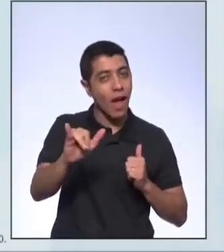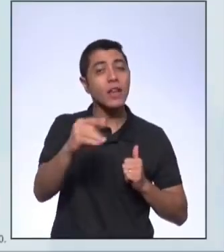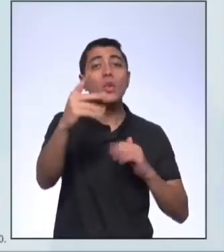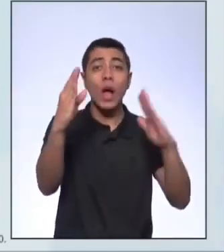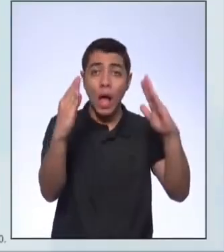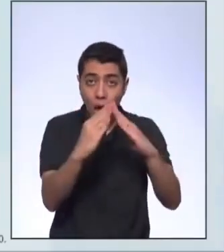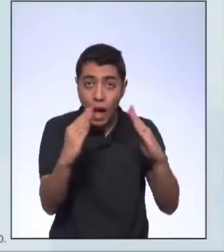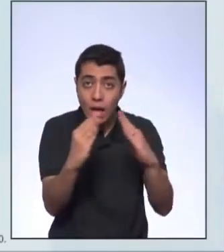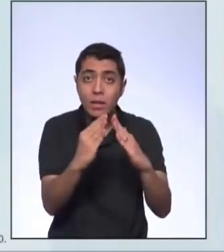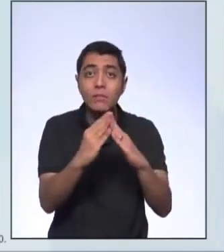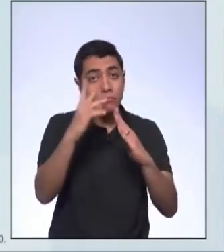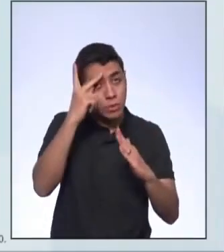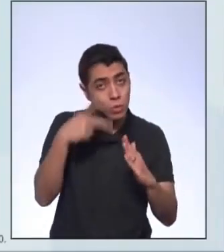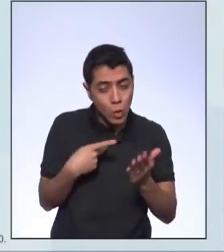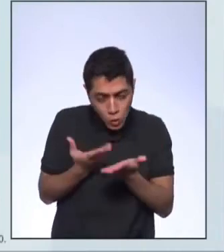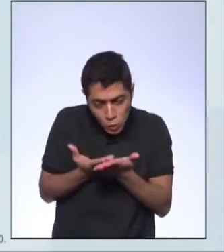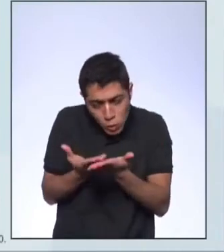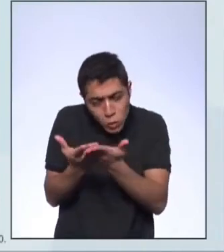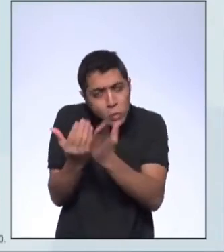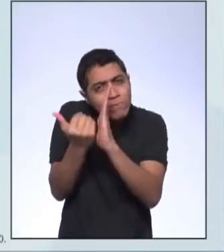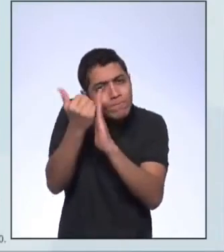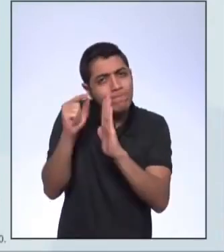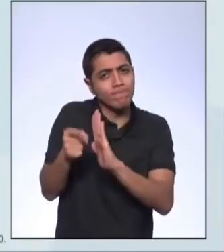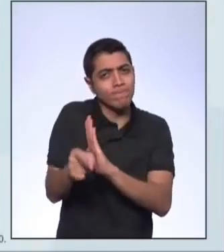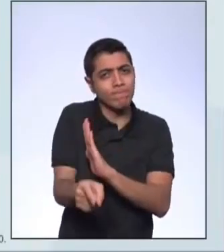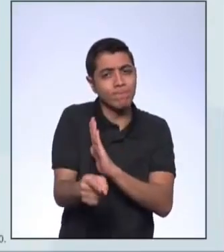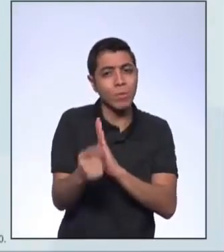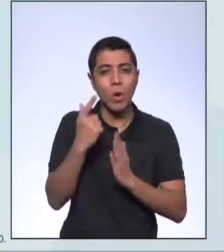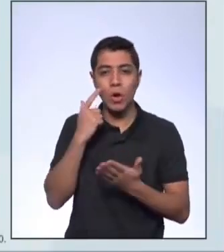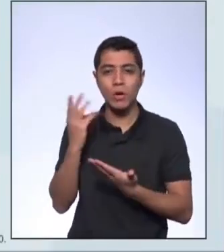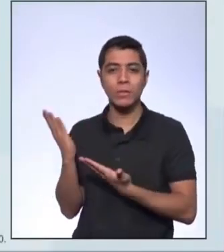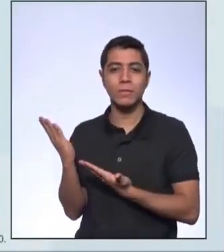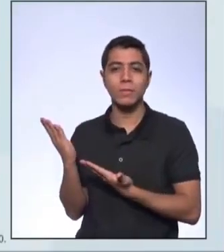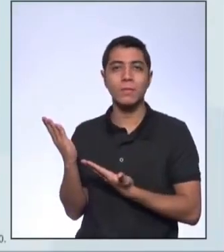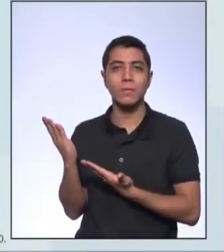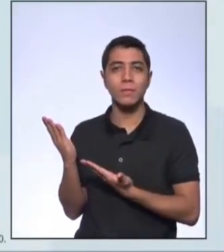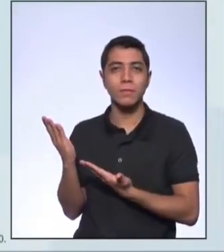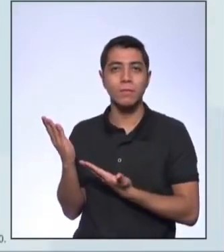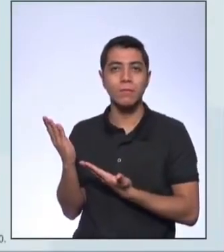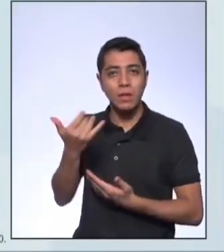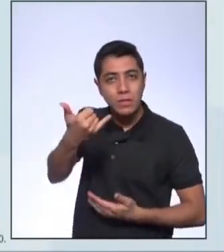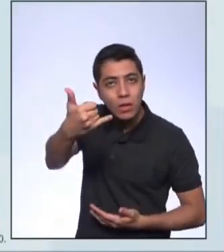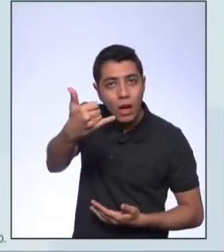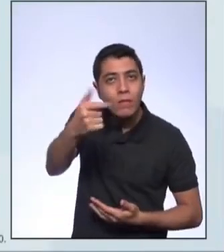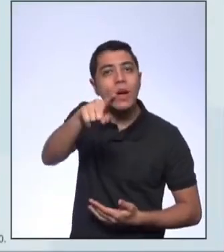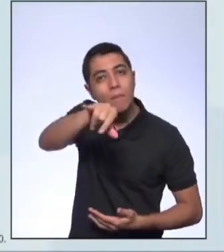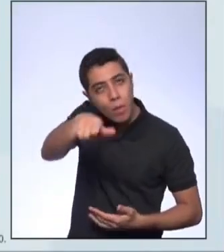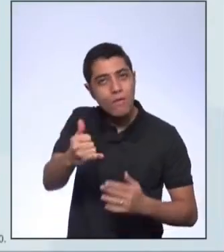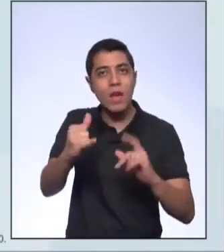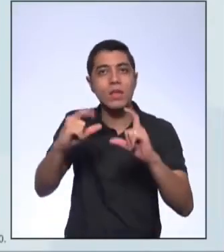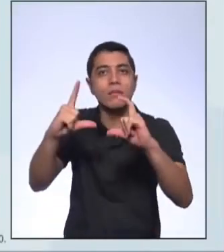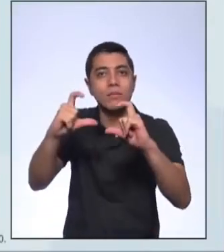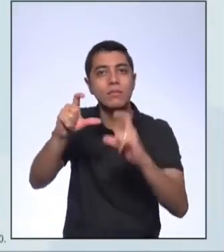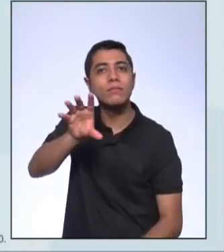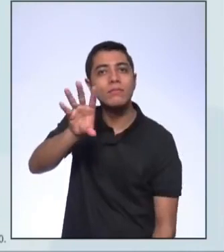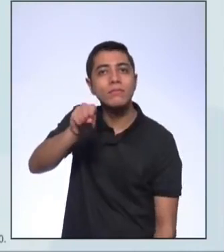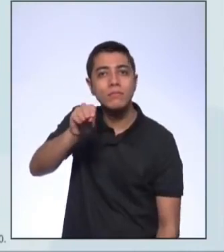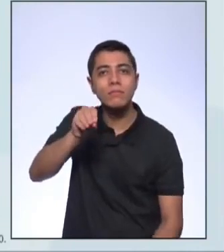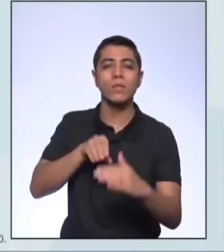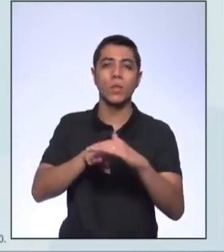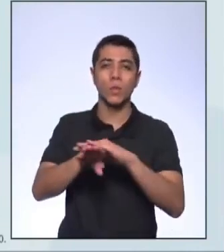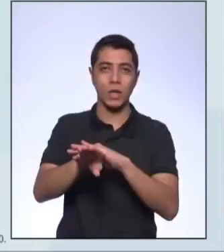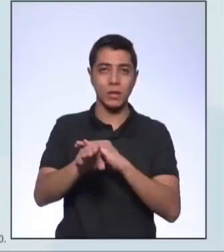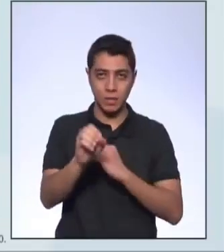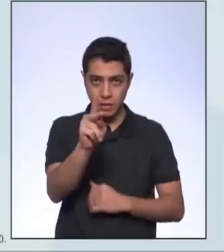casa vocês vão analisar essa imagem quem tiver vendo pelo celular pode bater um print da tela agora e aí vocês vão